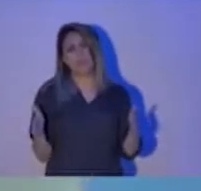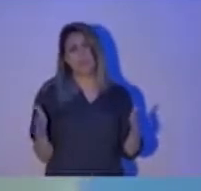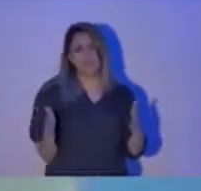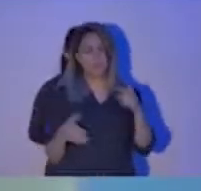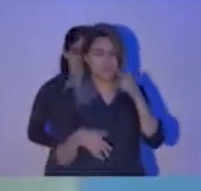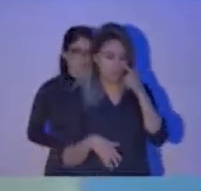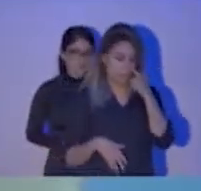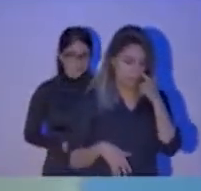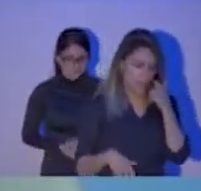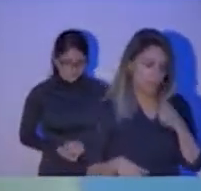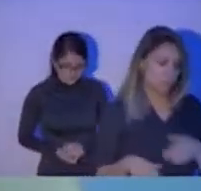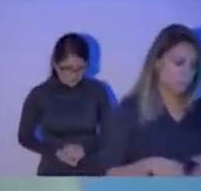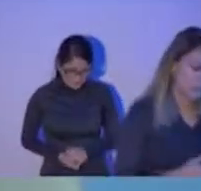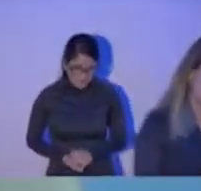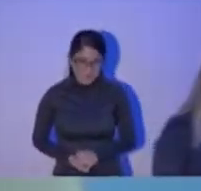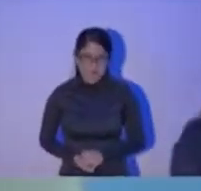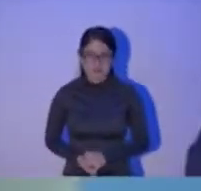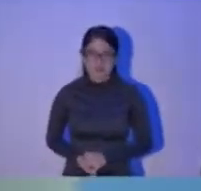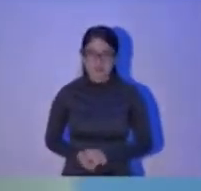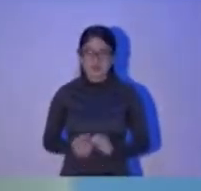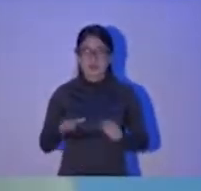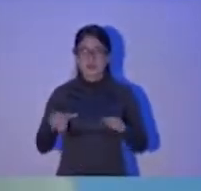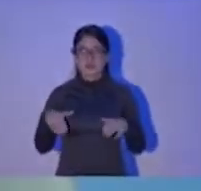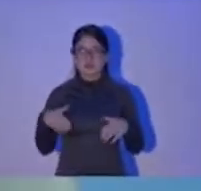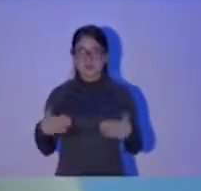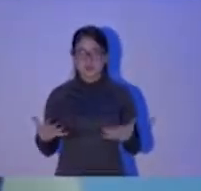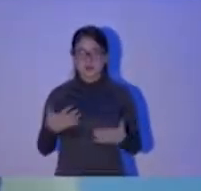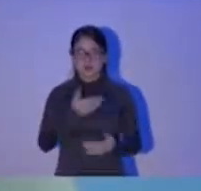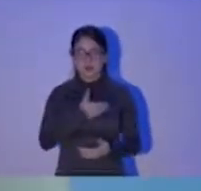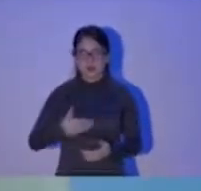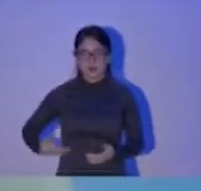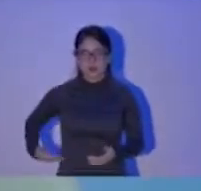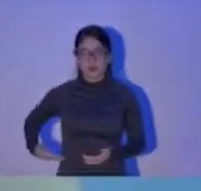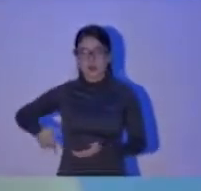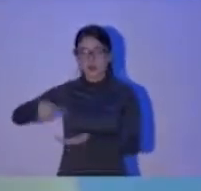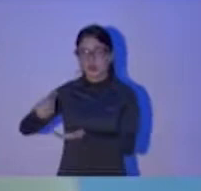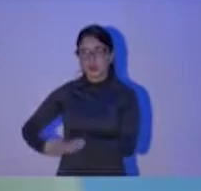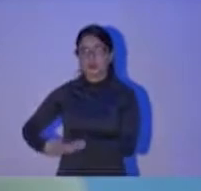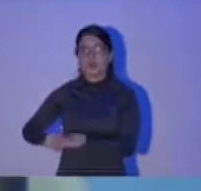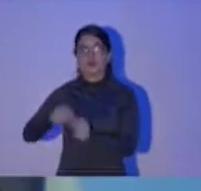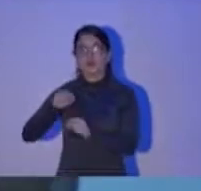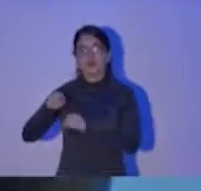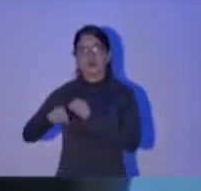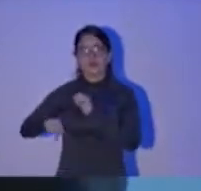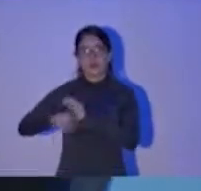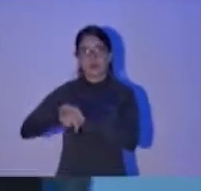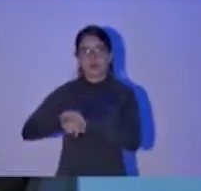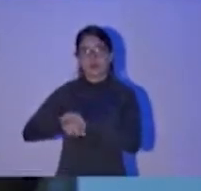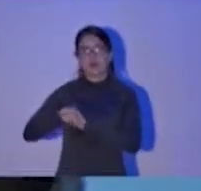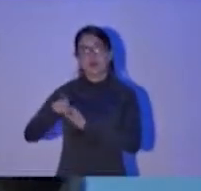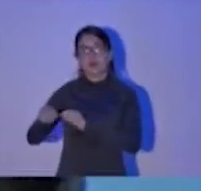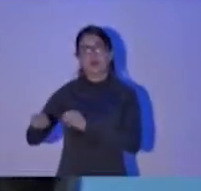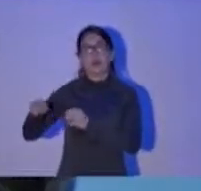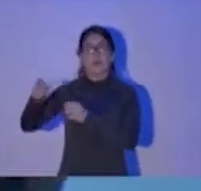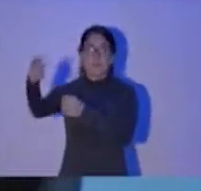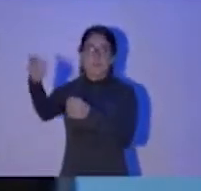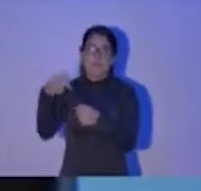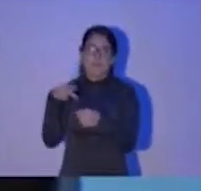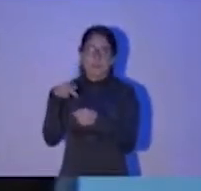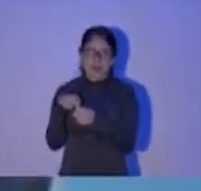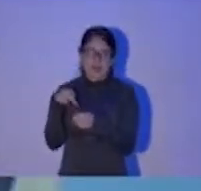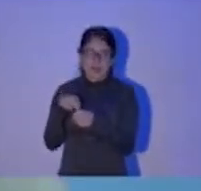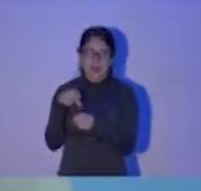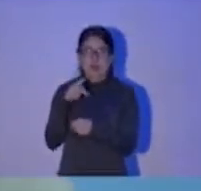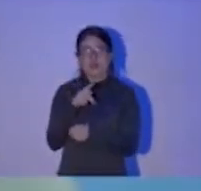uma menção de reconhecimento ao governo, que nesse acordo com a Petrobras, né, da multa da Petrobras, coloca 1 bilhão na